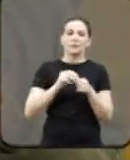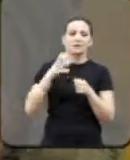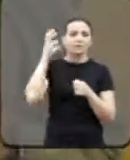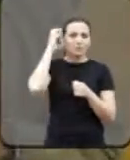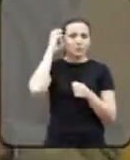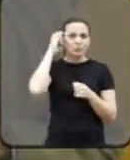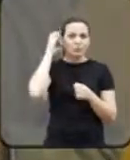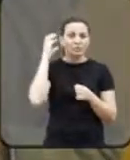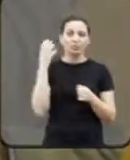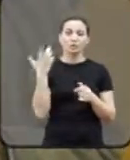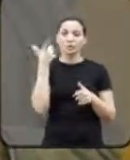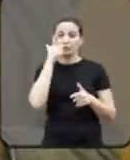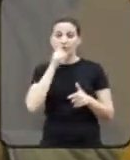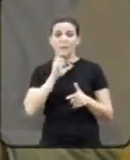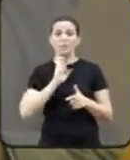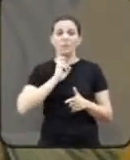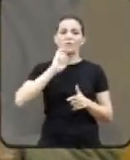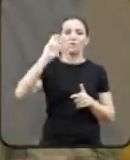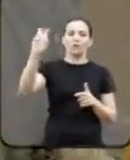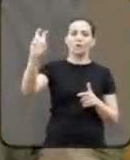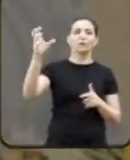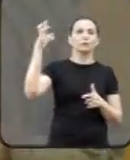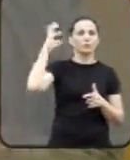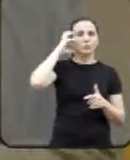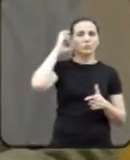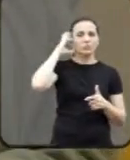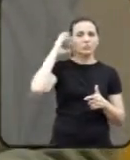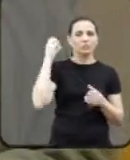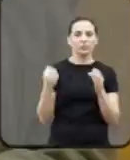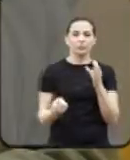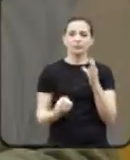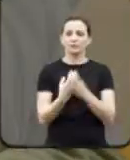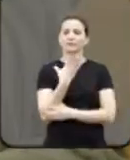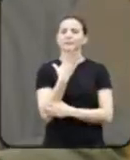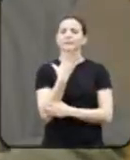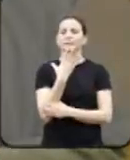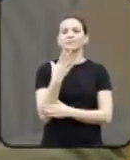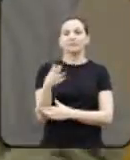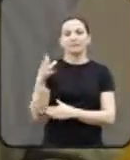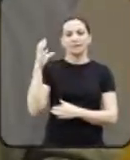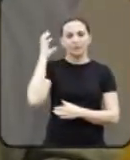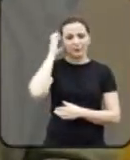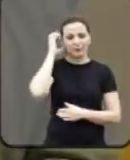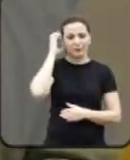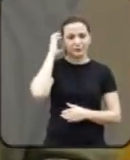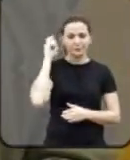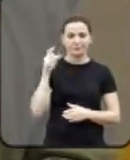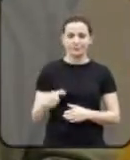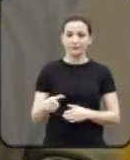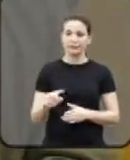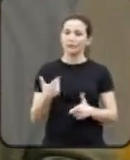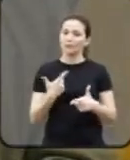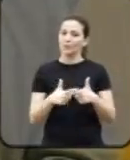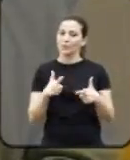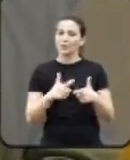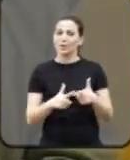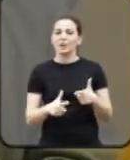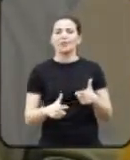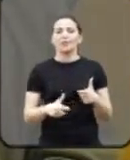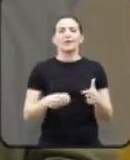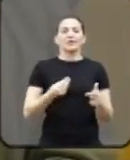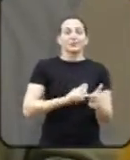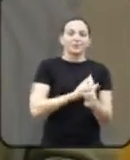E ele transmitiu a voz. Então o Padre Lândio é o brasileiro aqui que praticamente inaugurou,